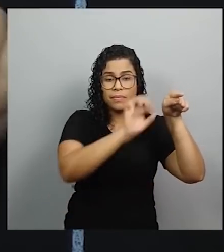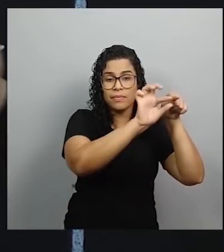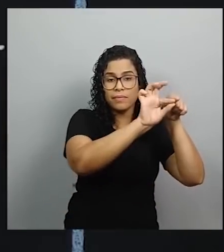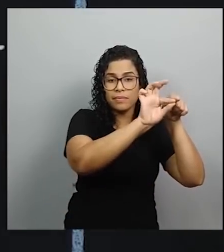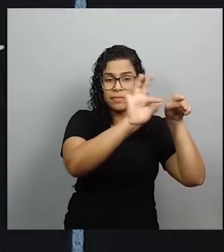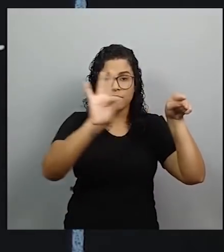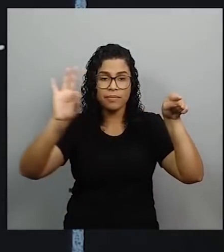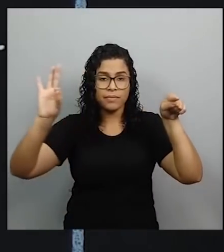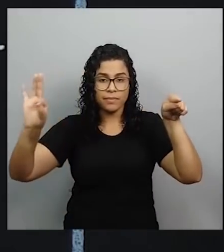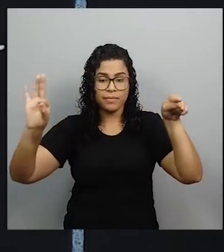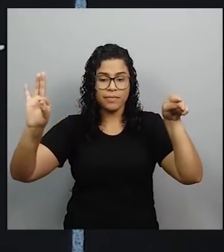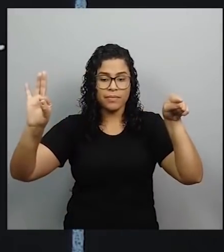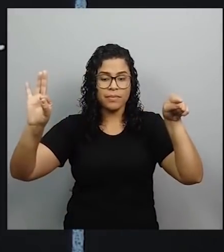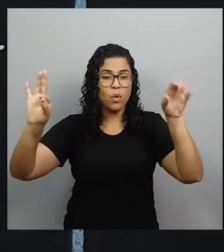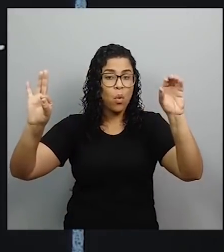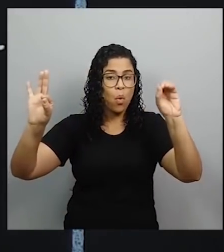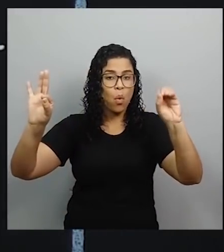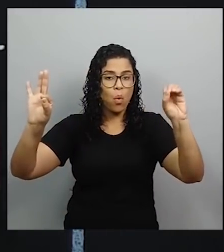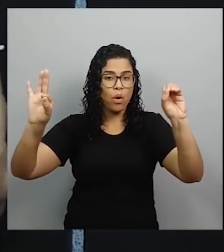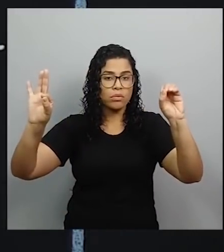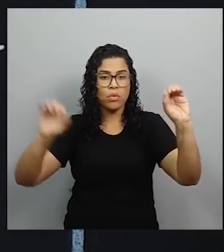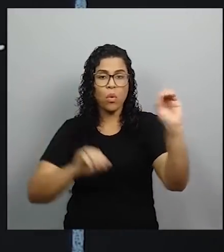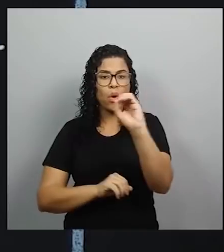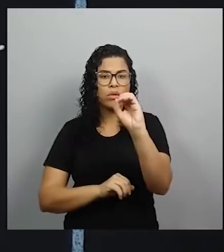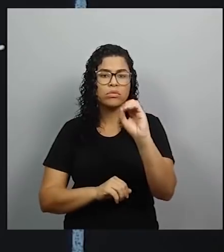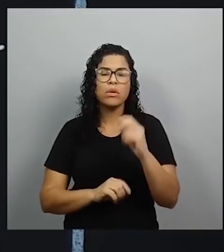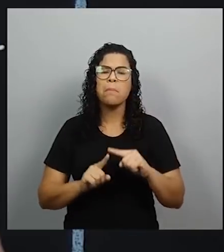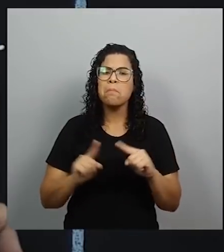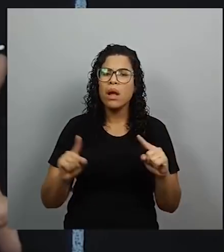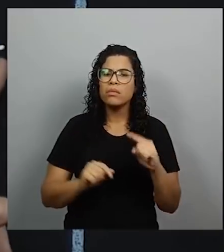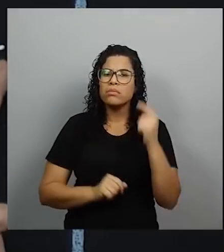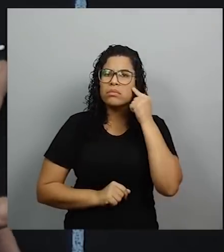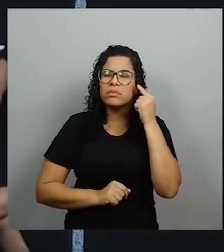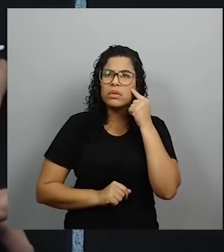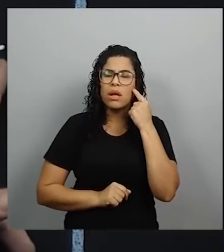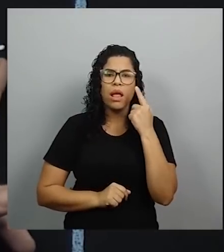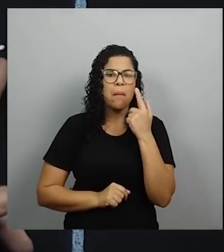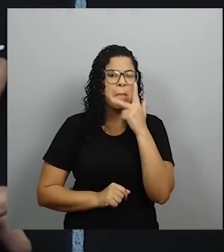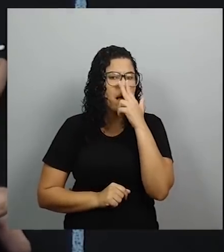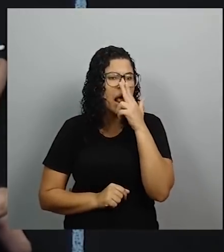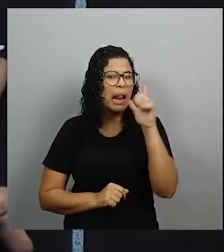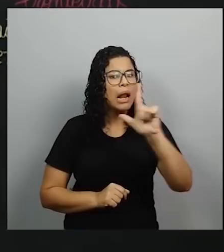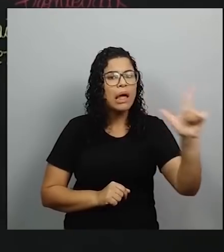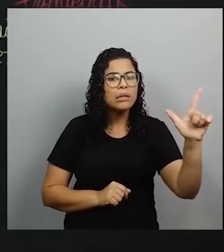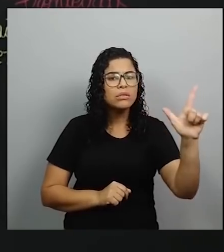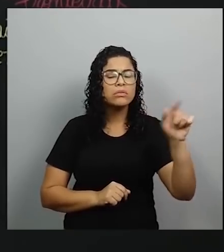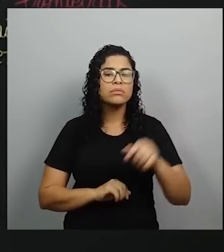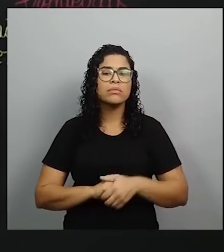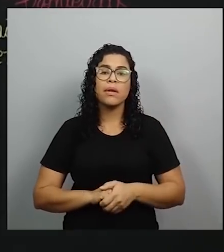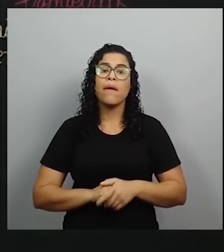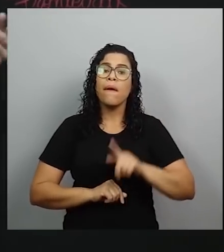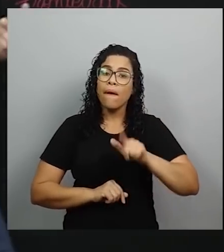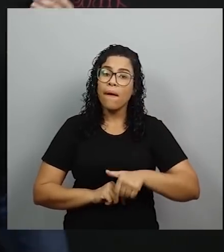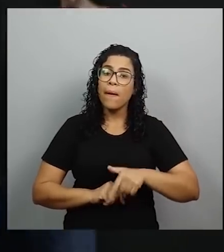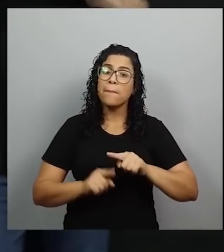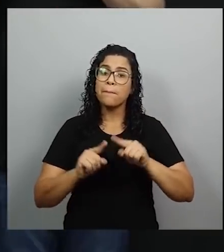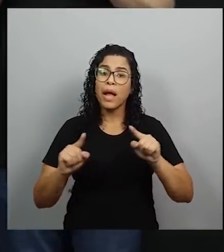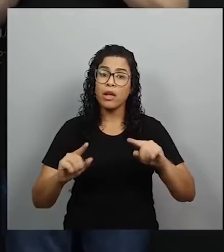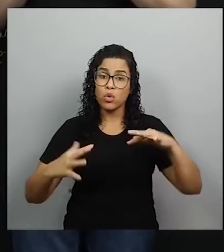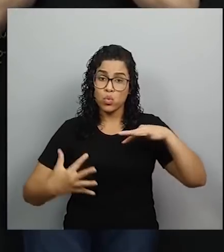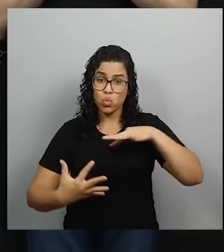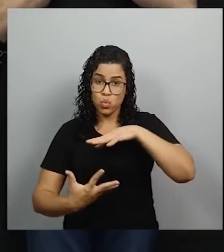hemisfério oeste. Ah, mas professor, aqui está dizendo leste. É, quer dizer então que todo